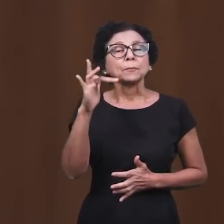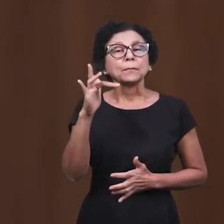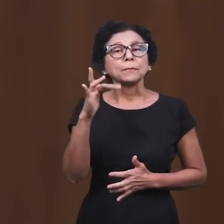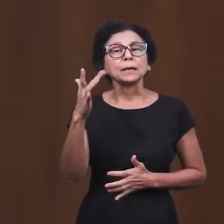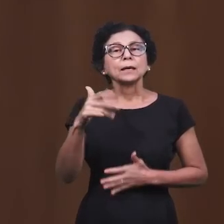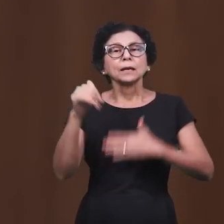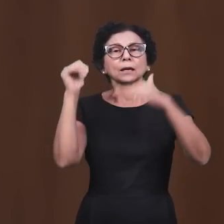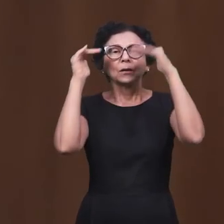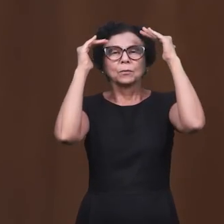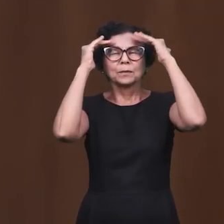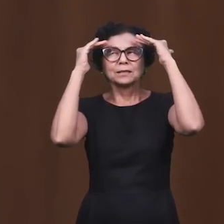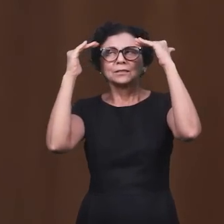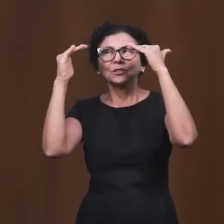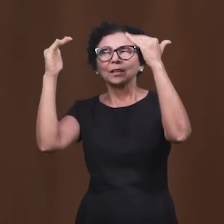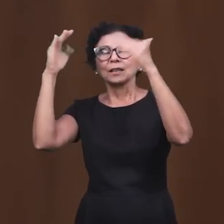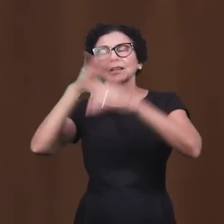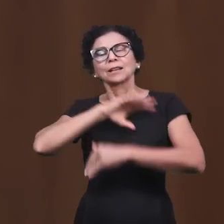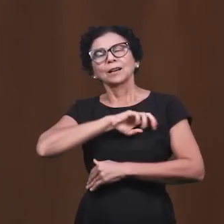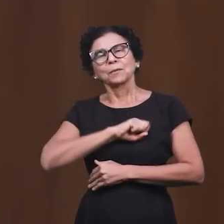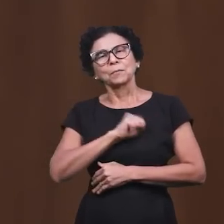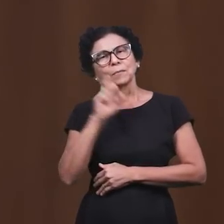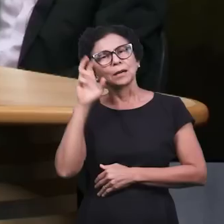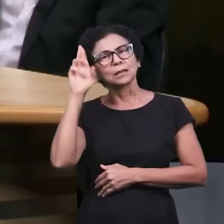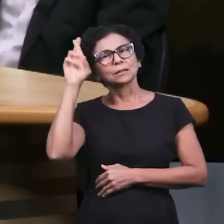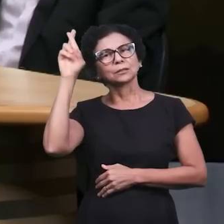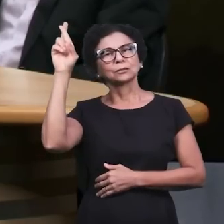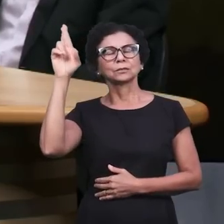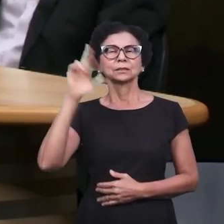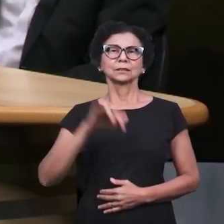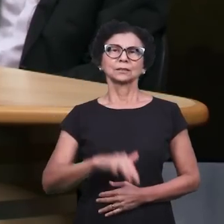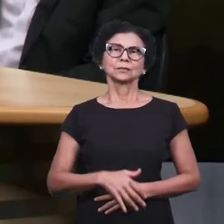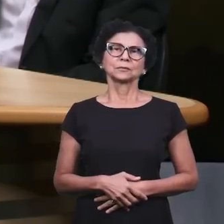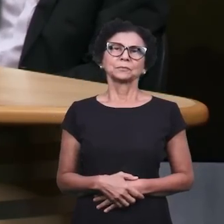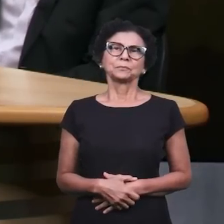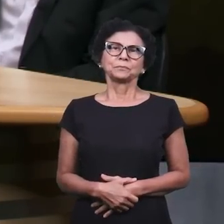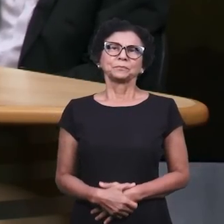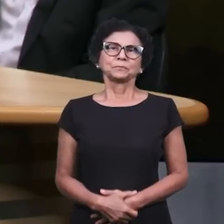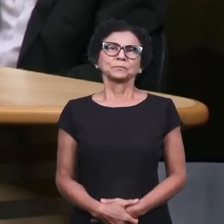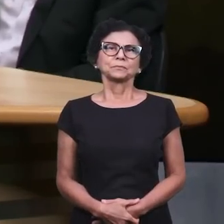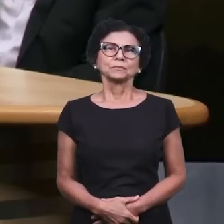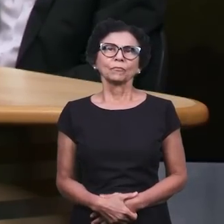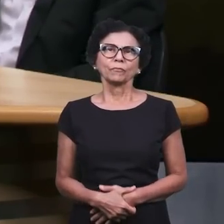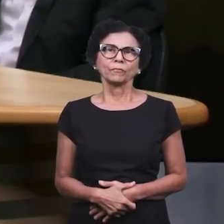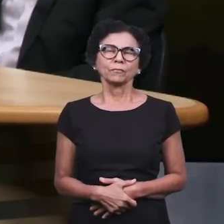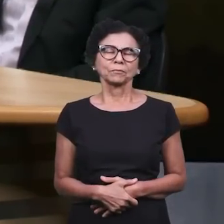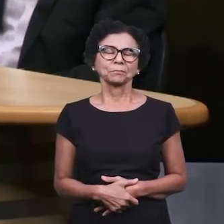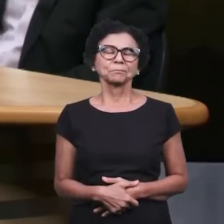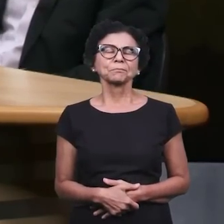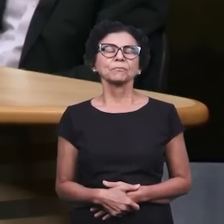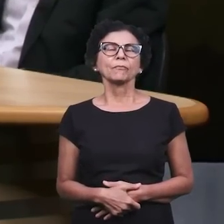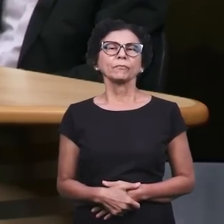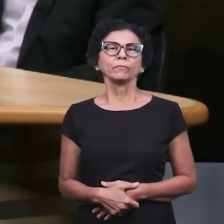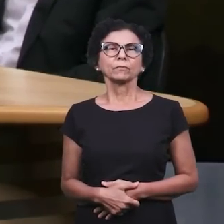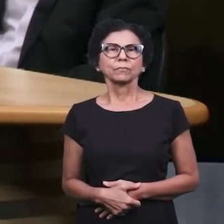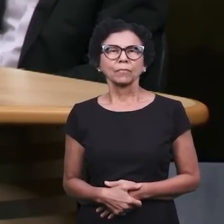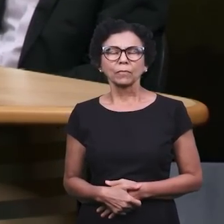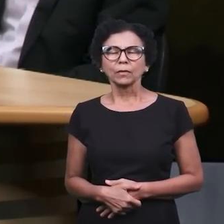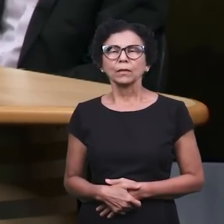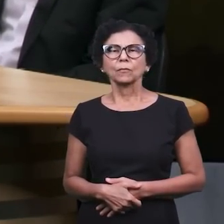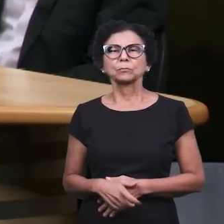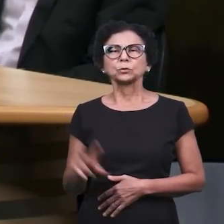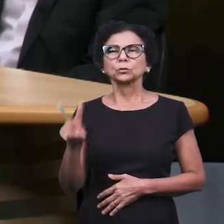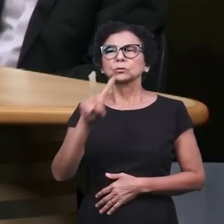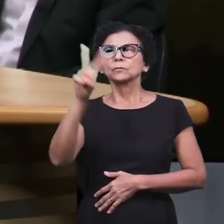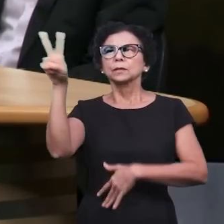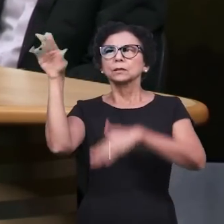Senhor é amar ao Senhor, né? Não é A expressão boa, temor, é respeitar por amor, respeitar não é por verdade? amor, Muito bom. perfeito.